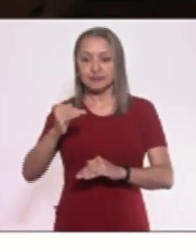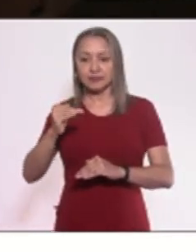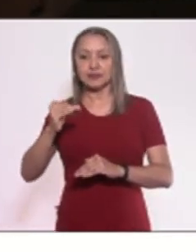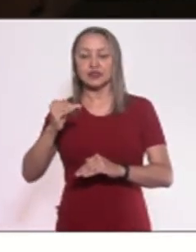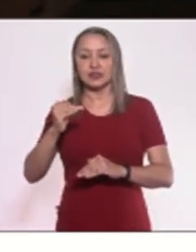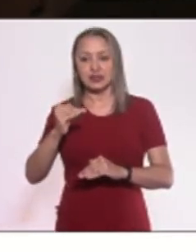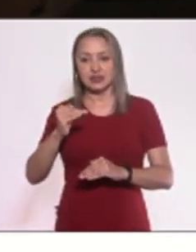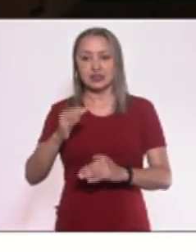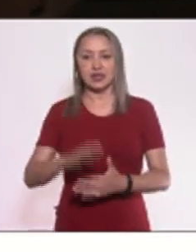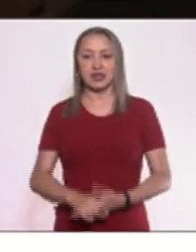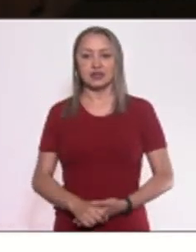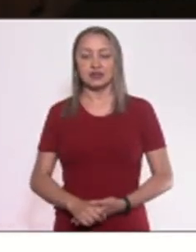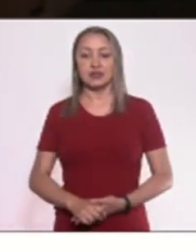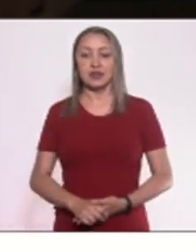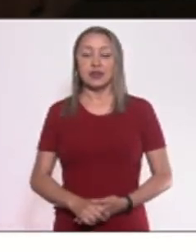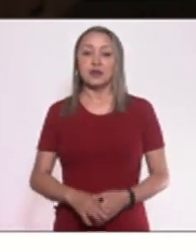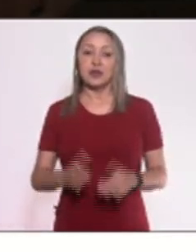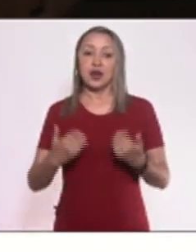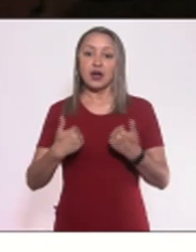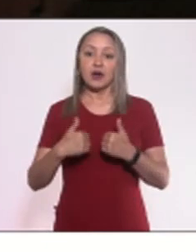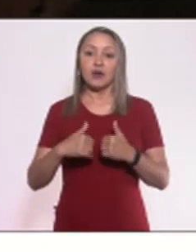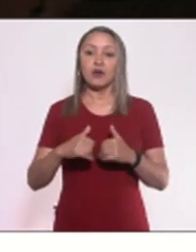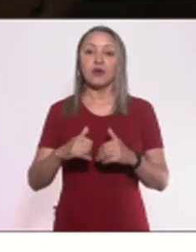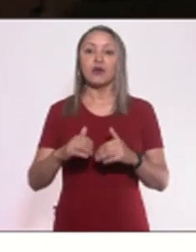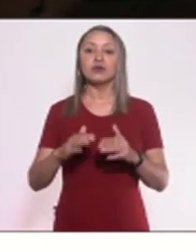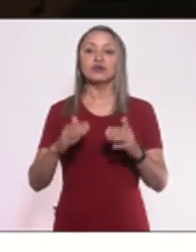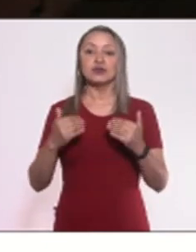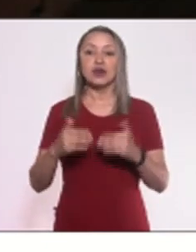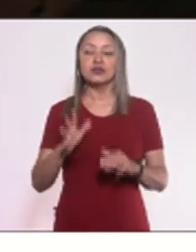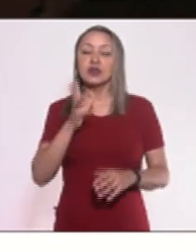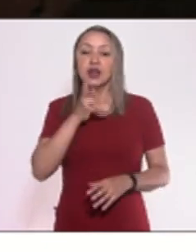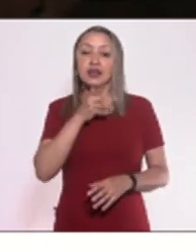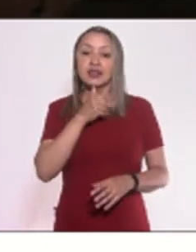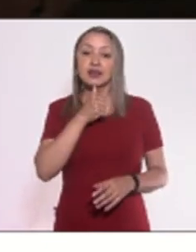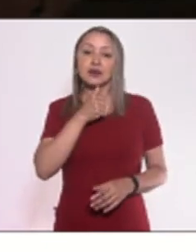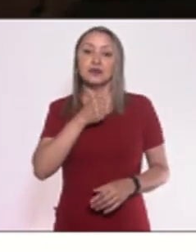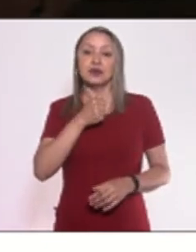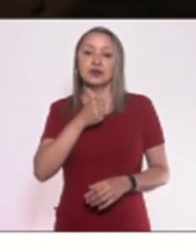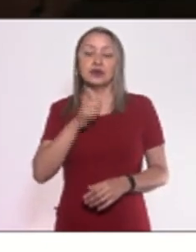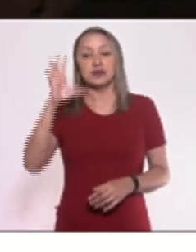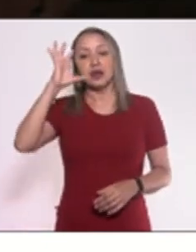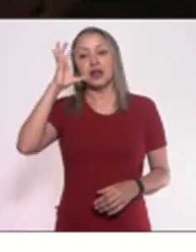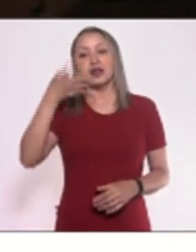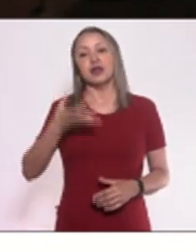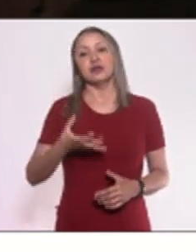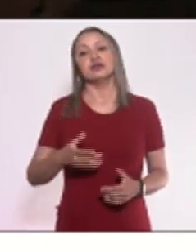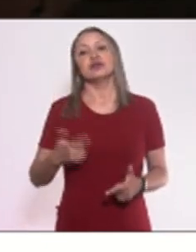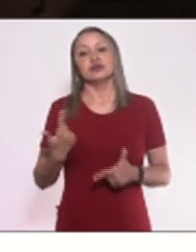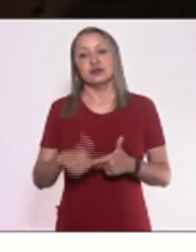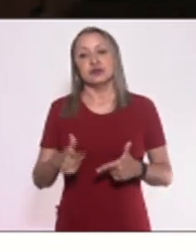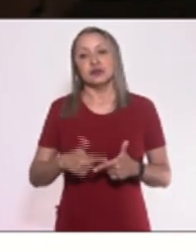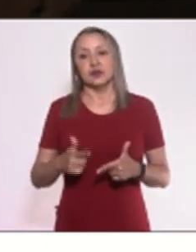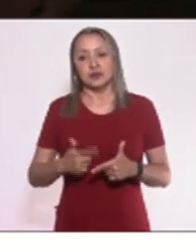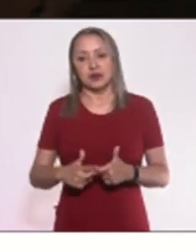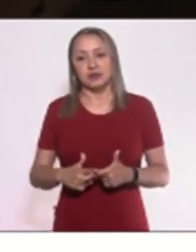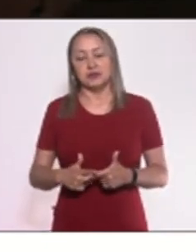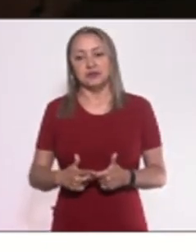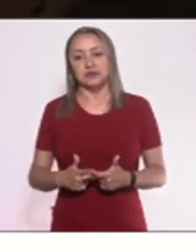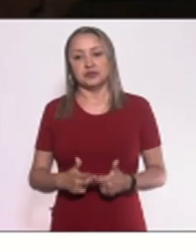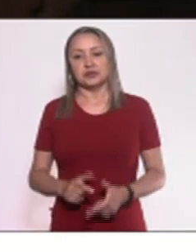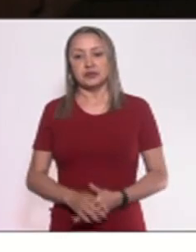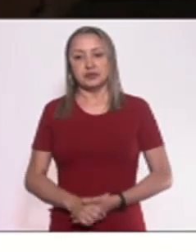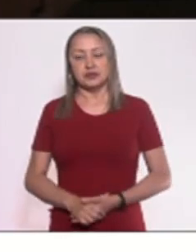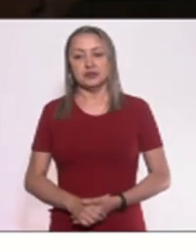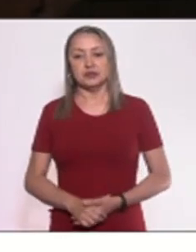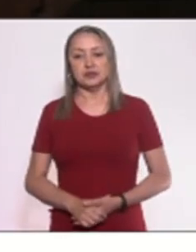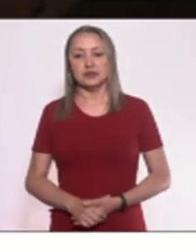de embargos declaratórios e outros recursos. Então, a ponderação seria a